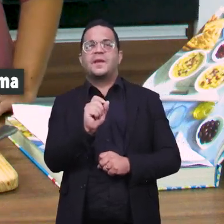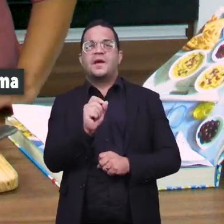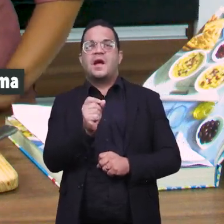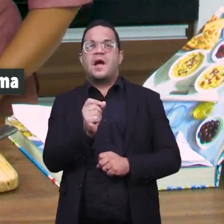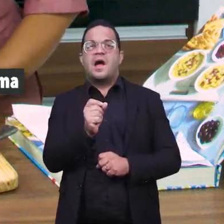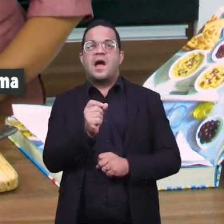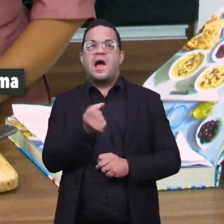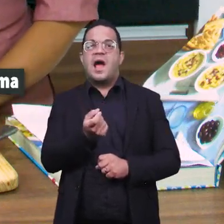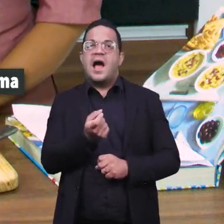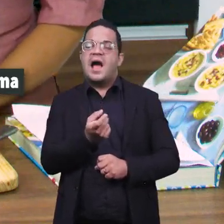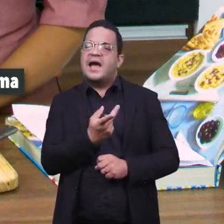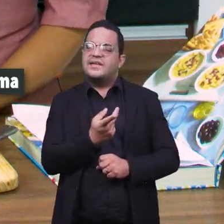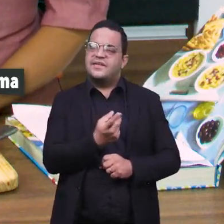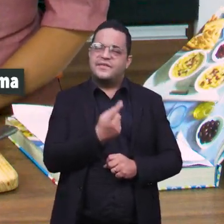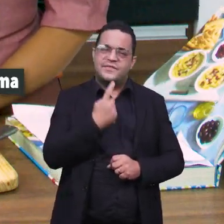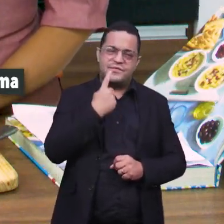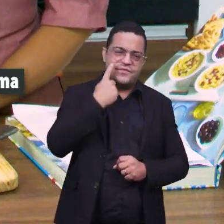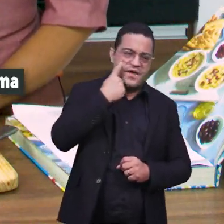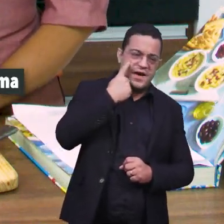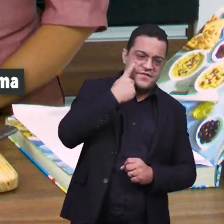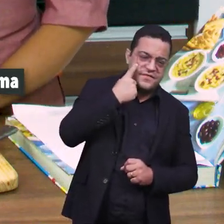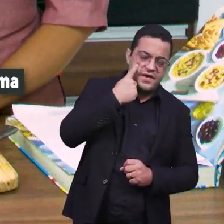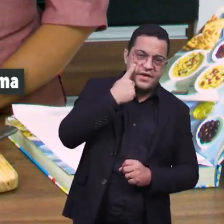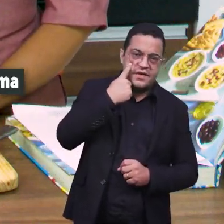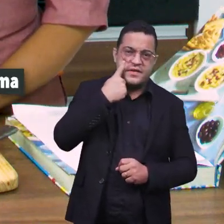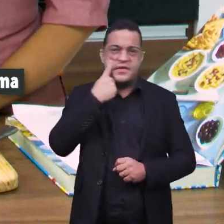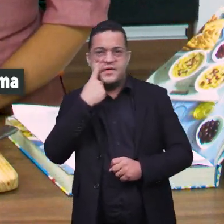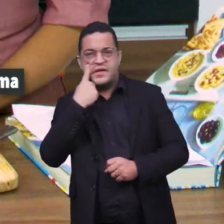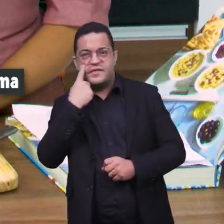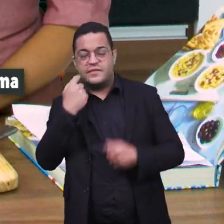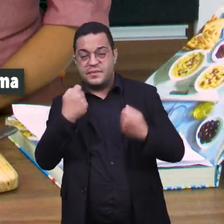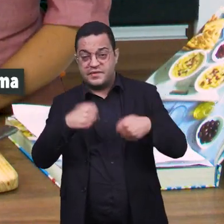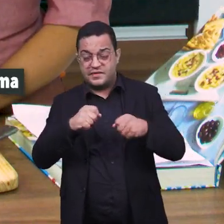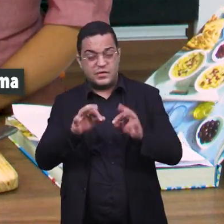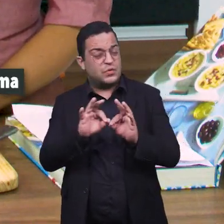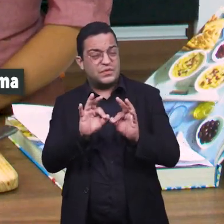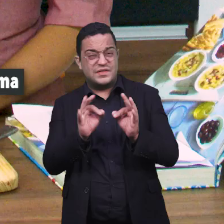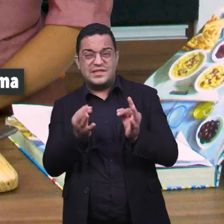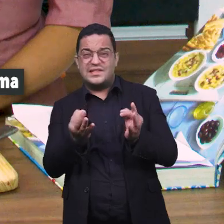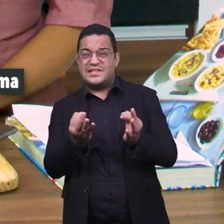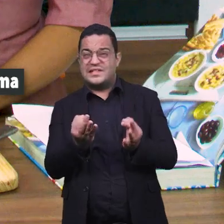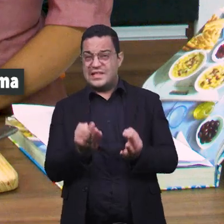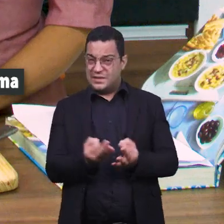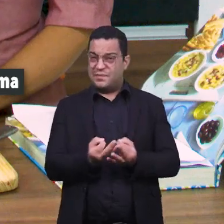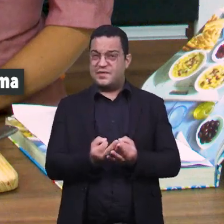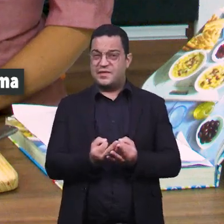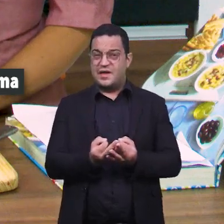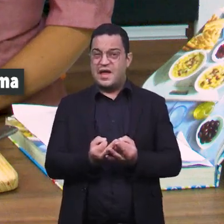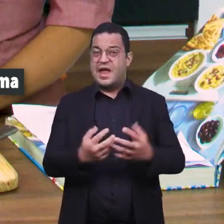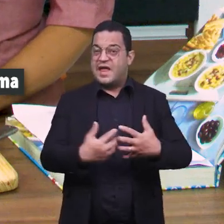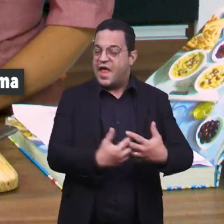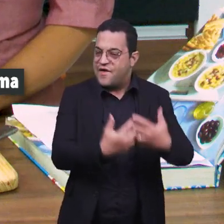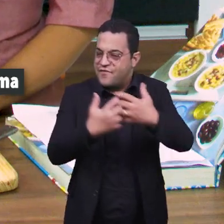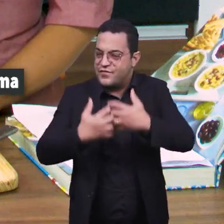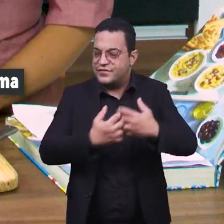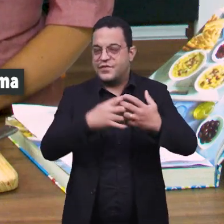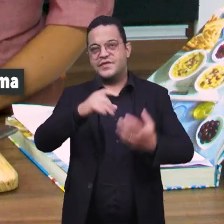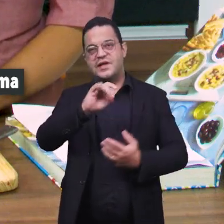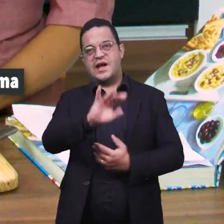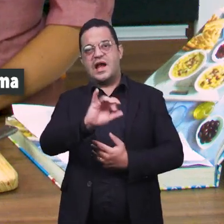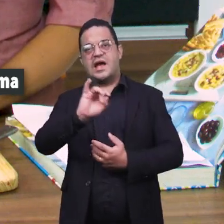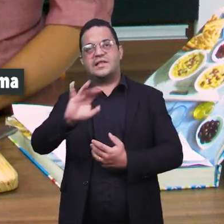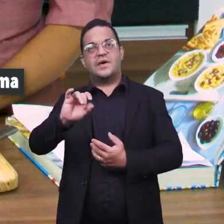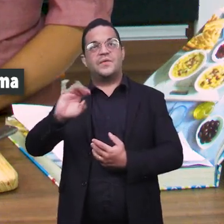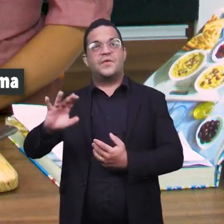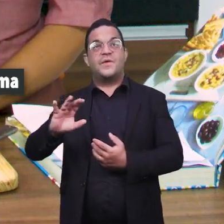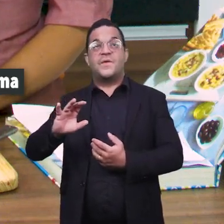vai vendo que é tão mais simples e quando a gente entende a funcionalidade de cada